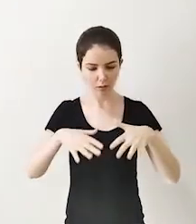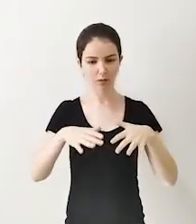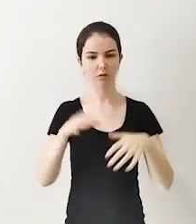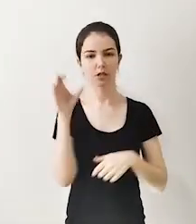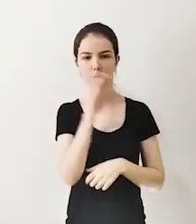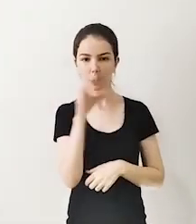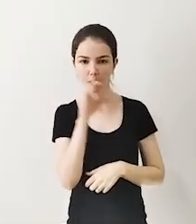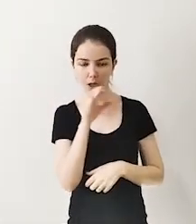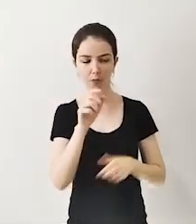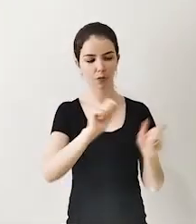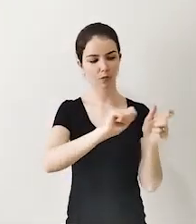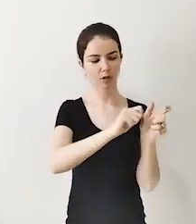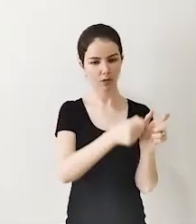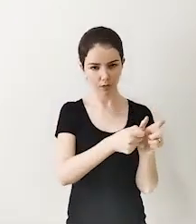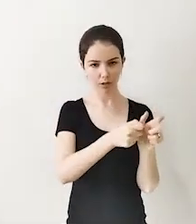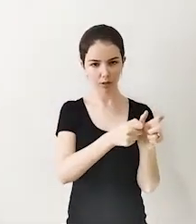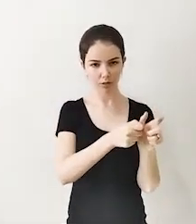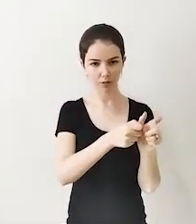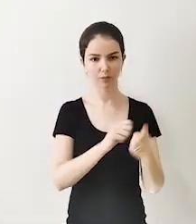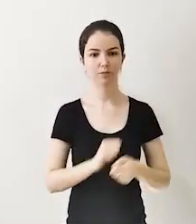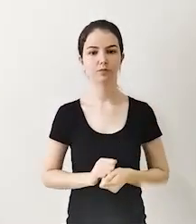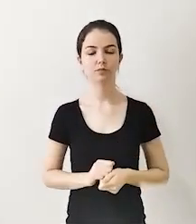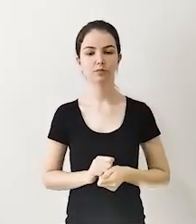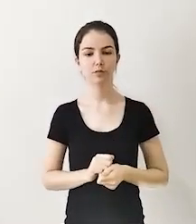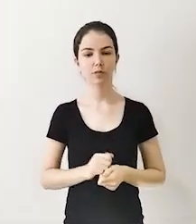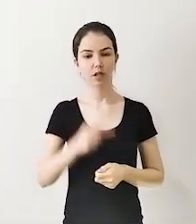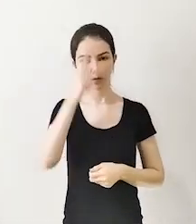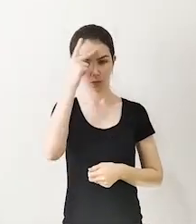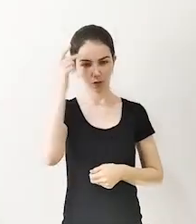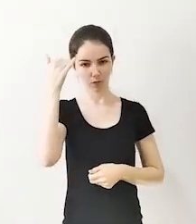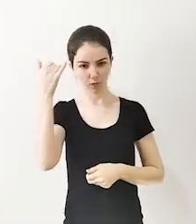né? Com palavras-chave. Os autores não eram propriamente literatos, né?